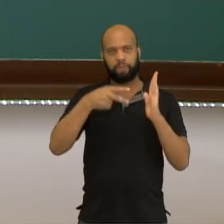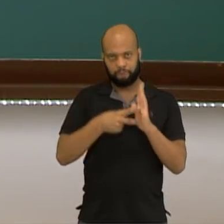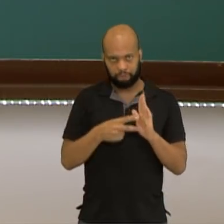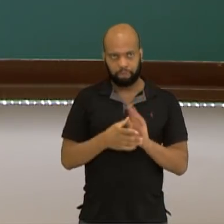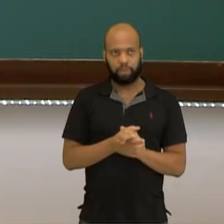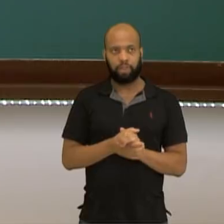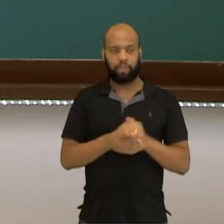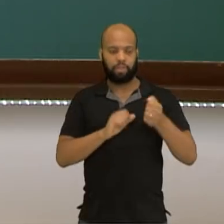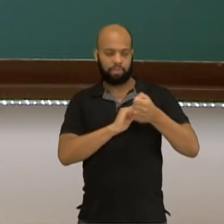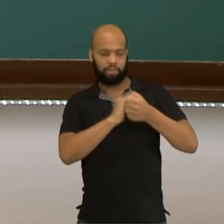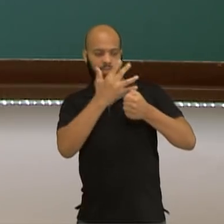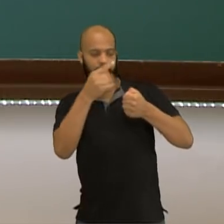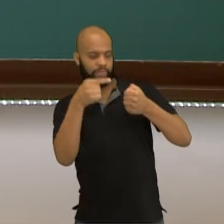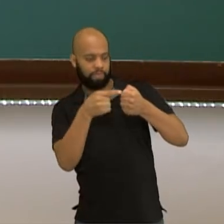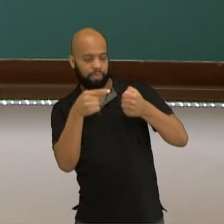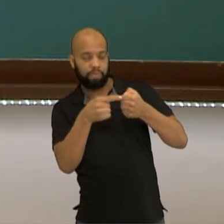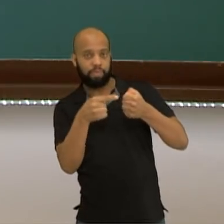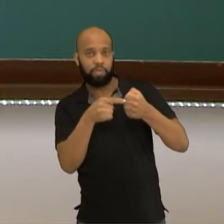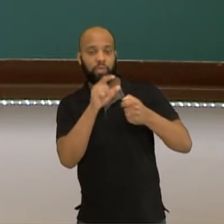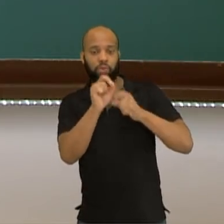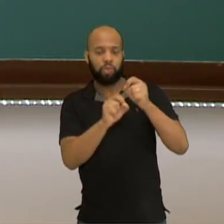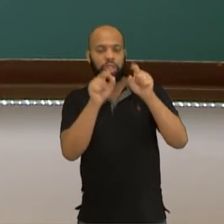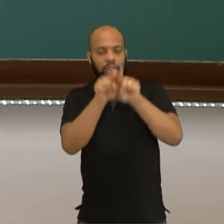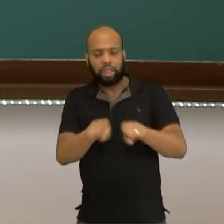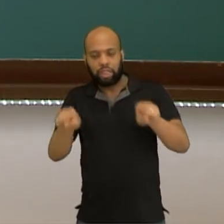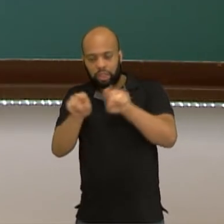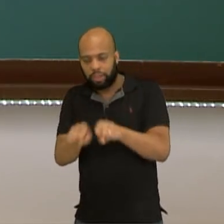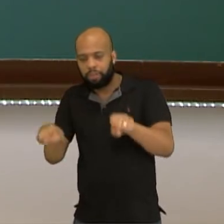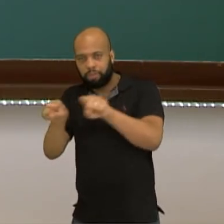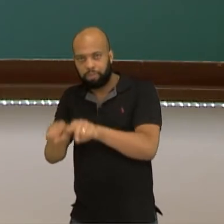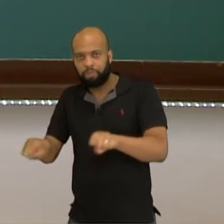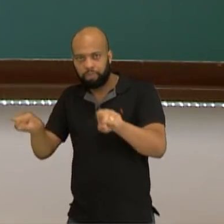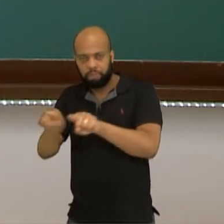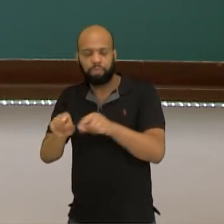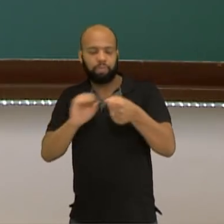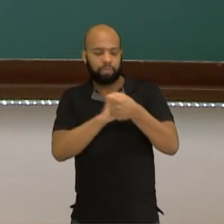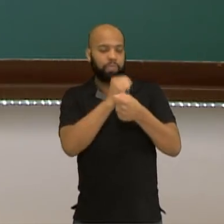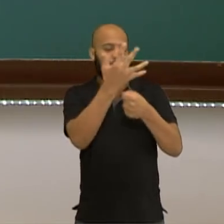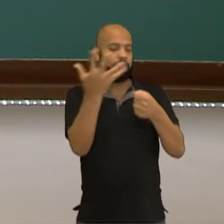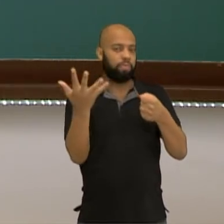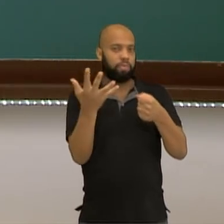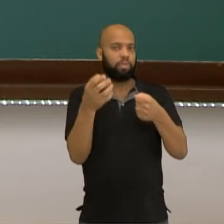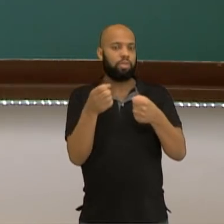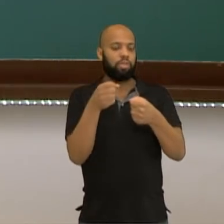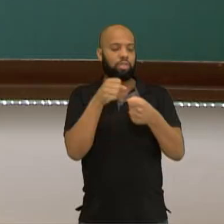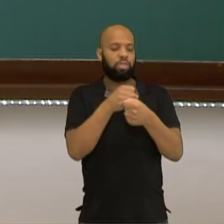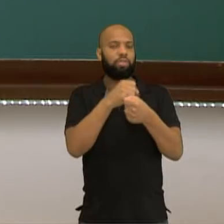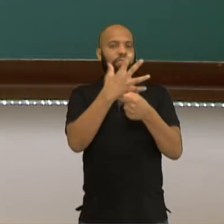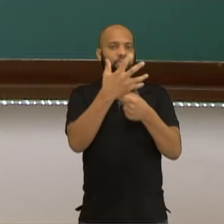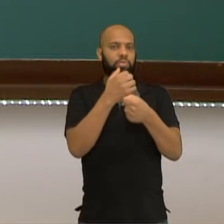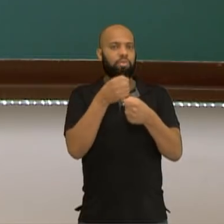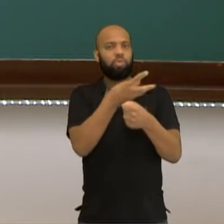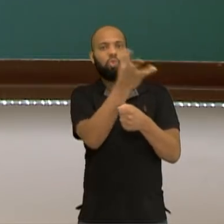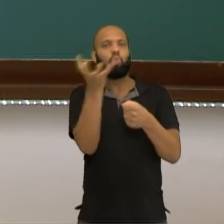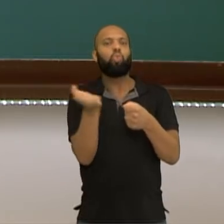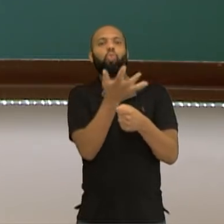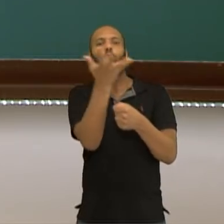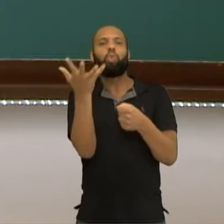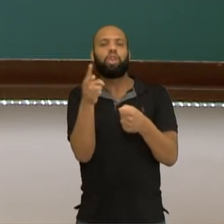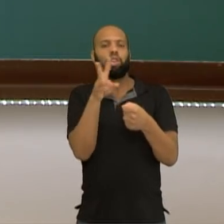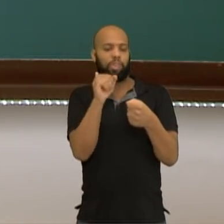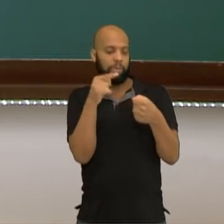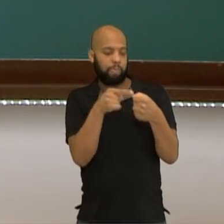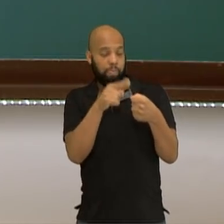A base é o fator que se repete e o expoente é quantas vezes esse fator vai se